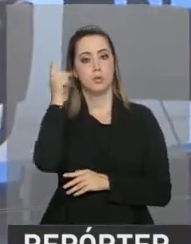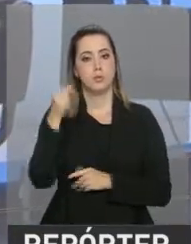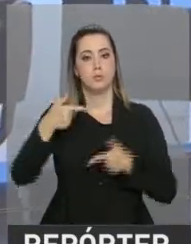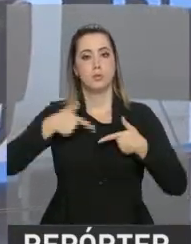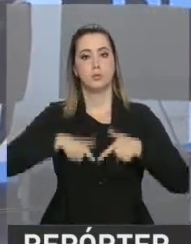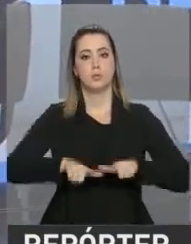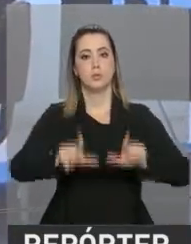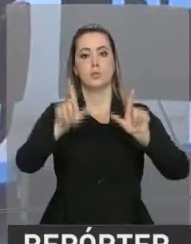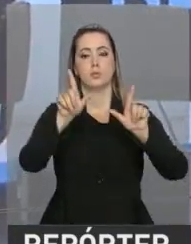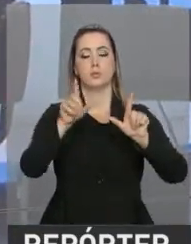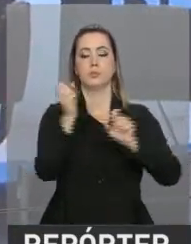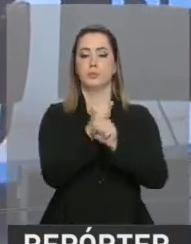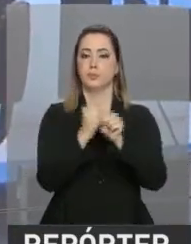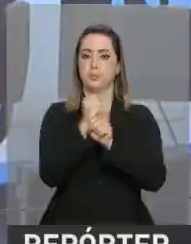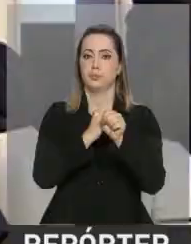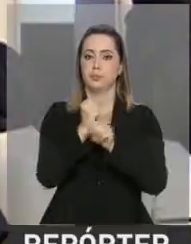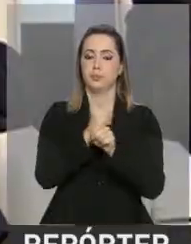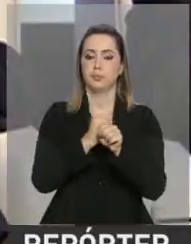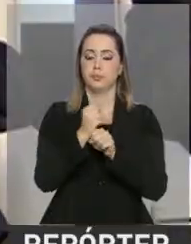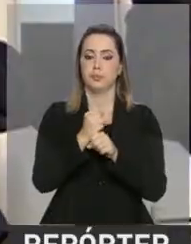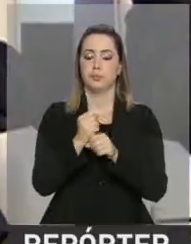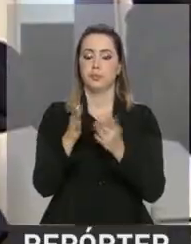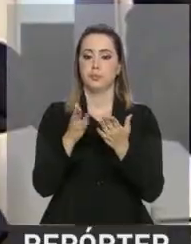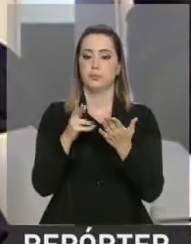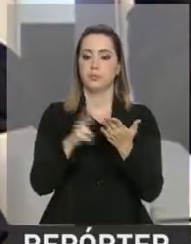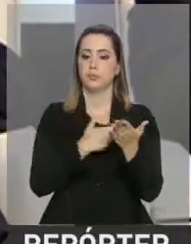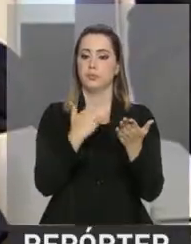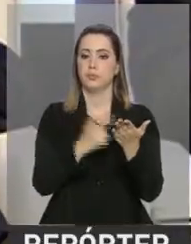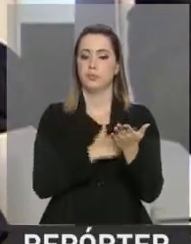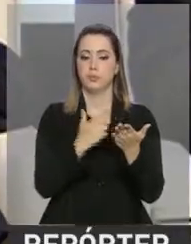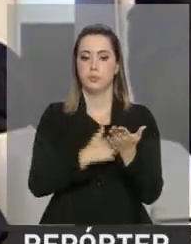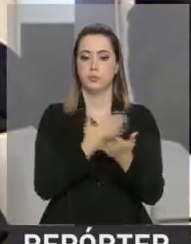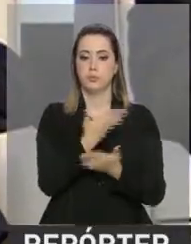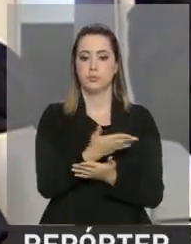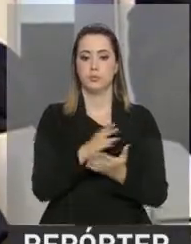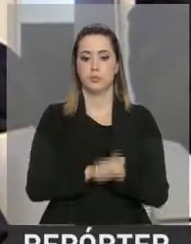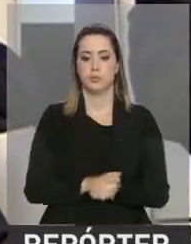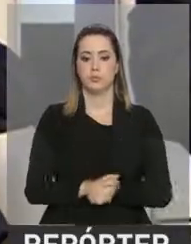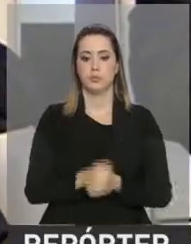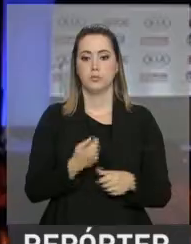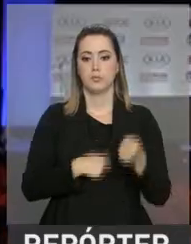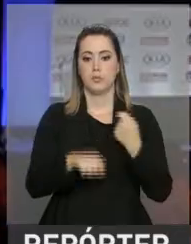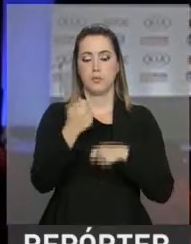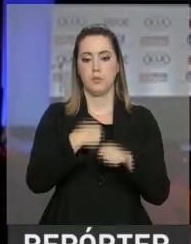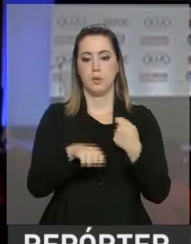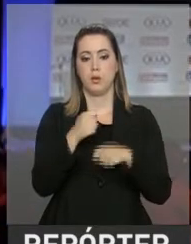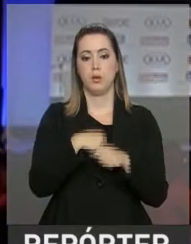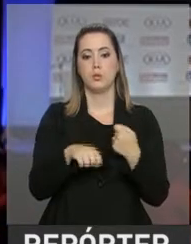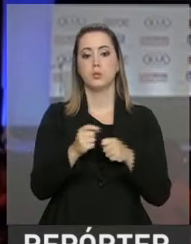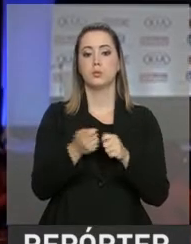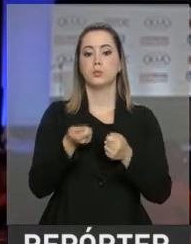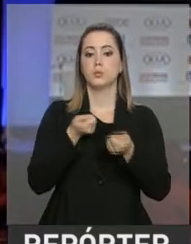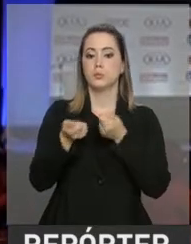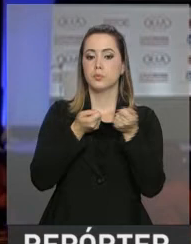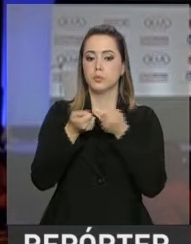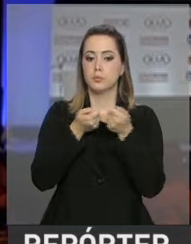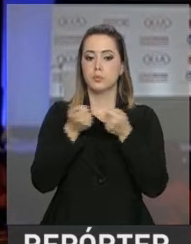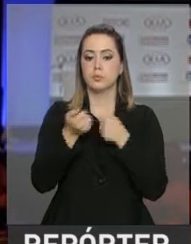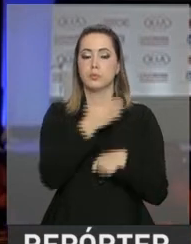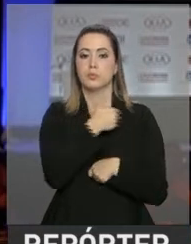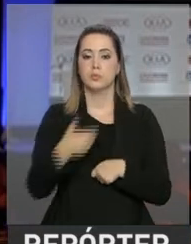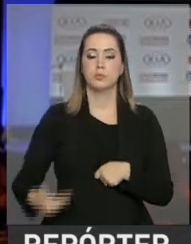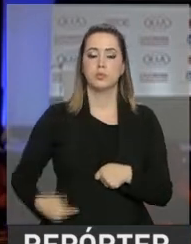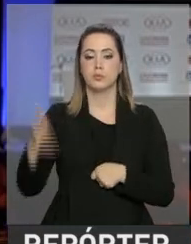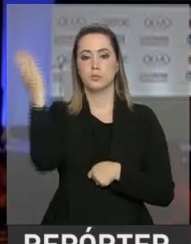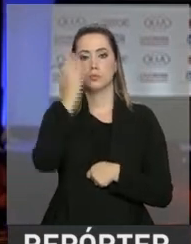da revista Isto É. A gestão e a economia do governo brasileiro foram destaques durante a edição